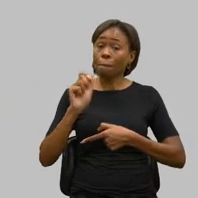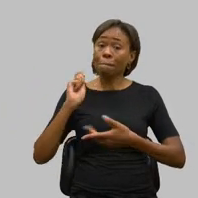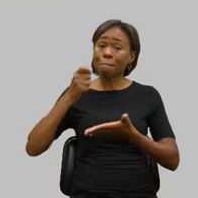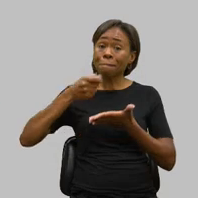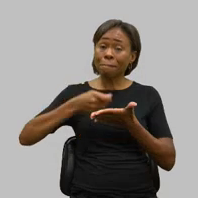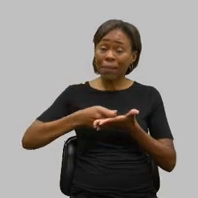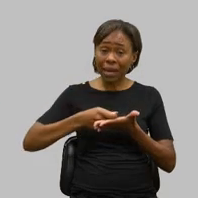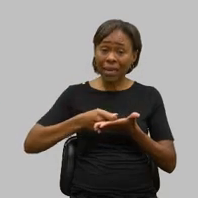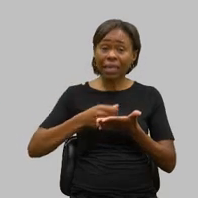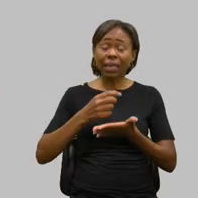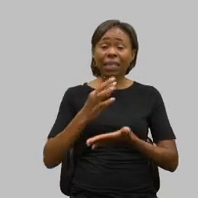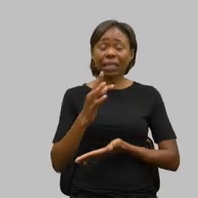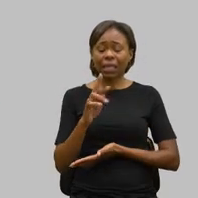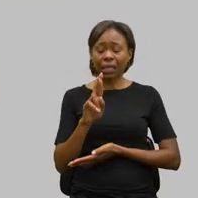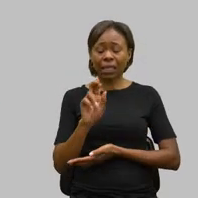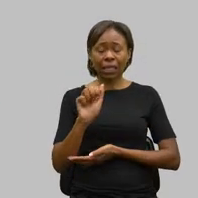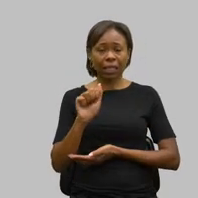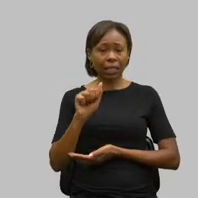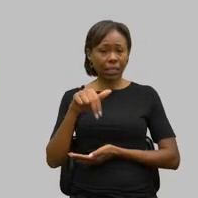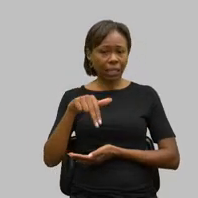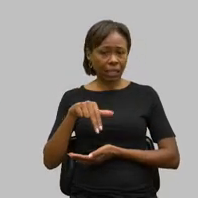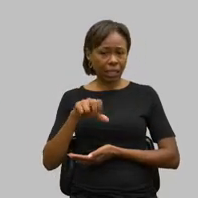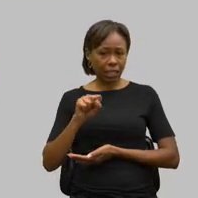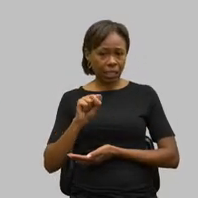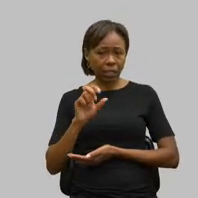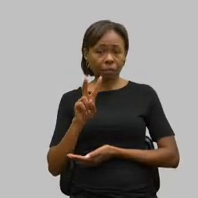naquele paciente.